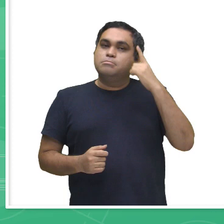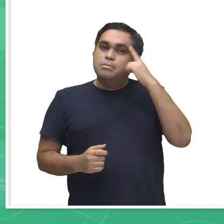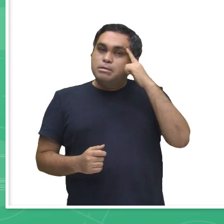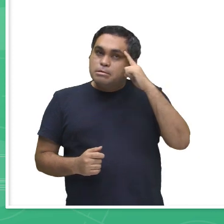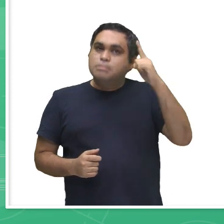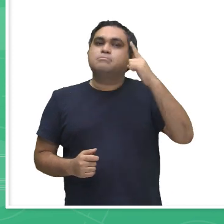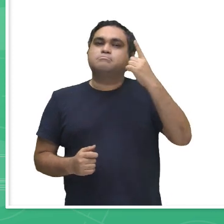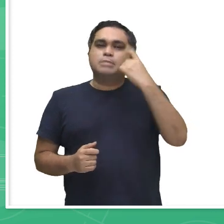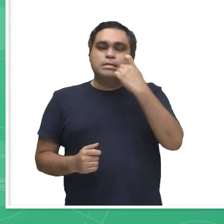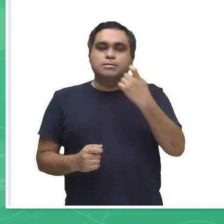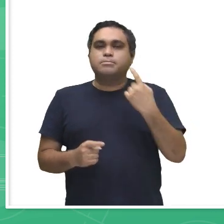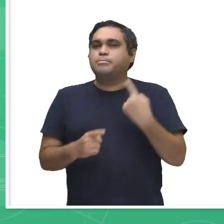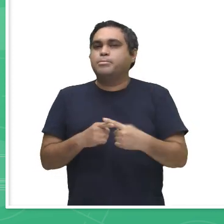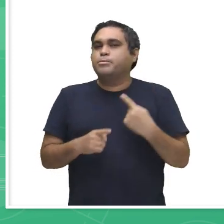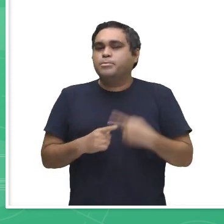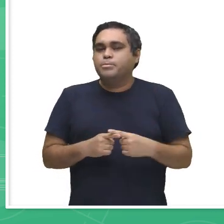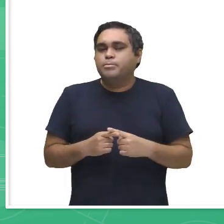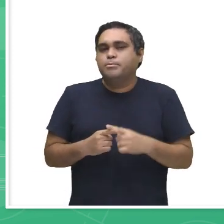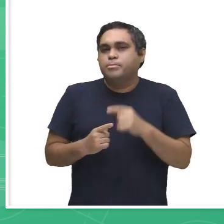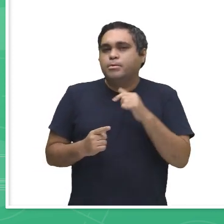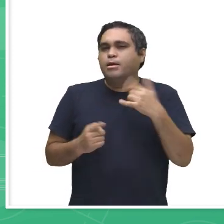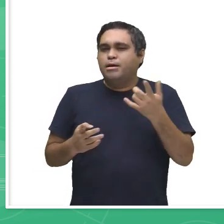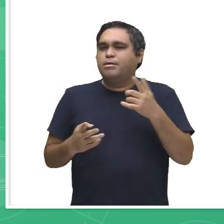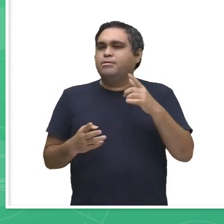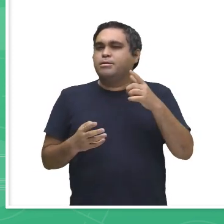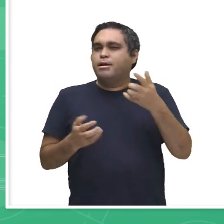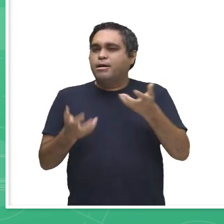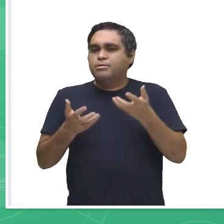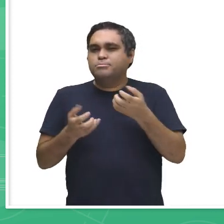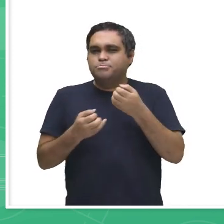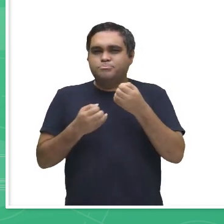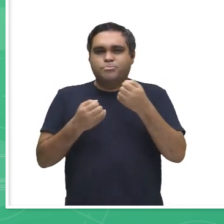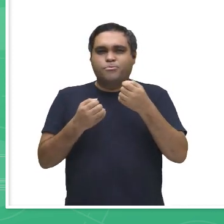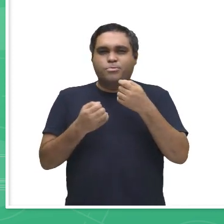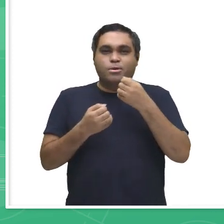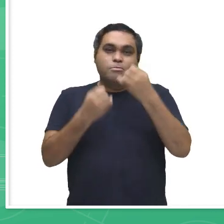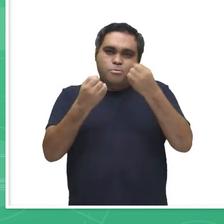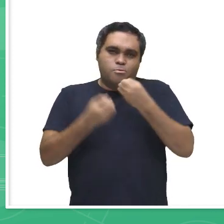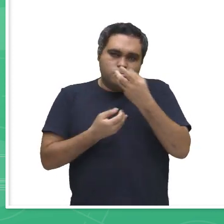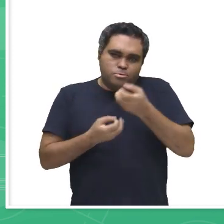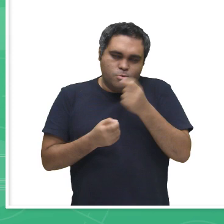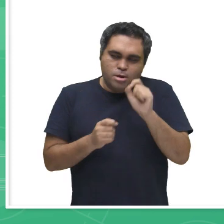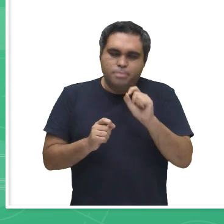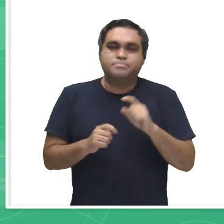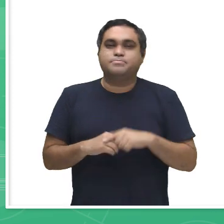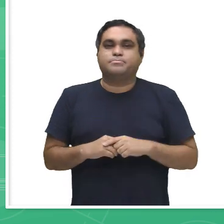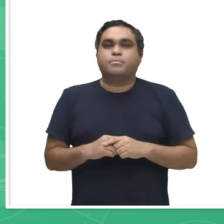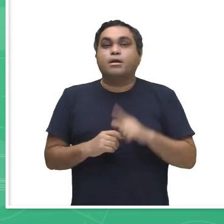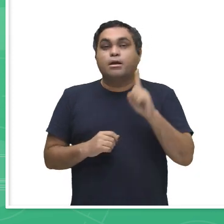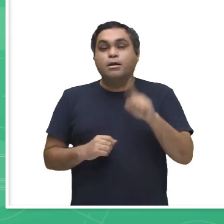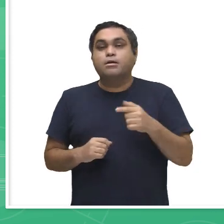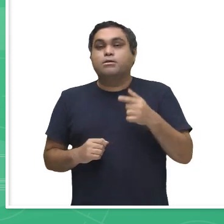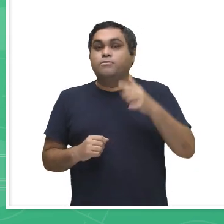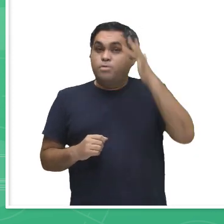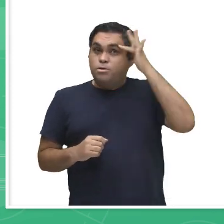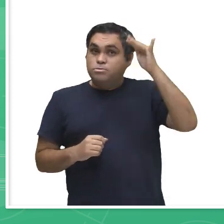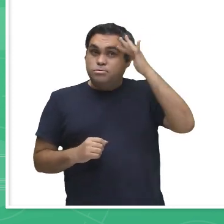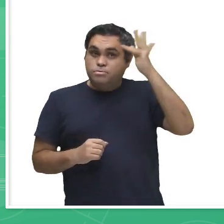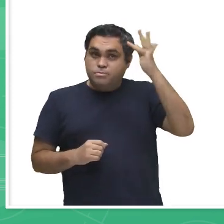é válido lembrar, eu gostaria de falar aqui para vocês, é válido lembrar que a